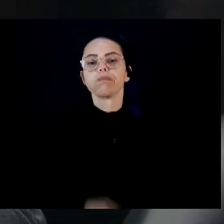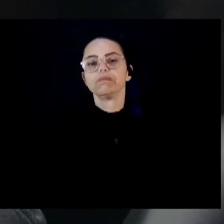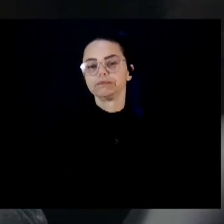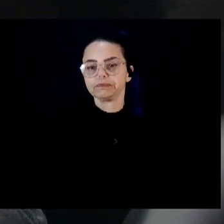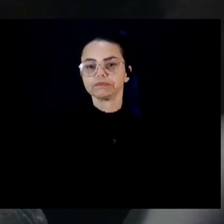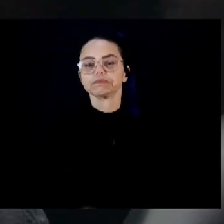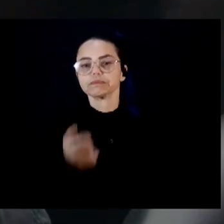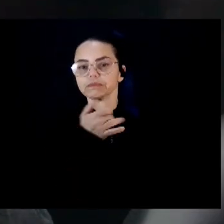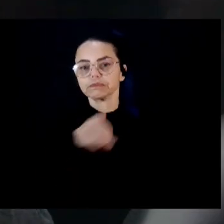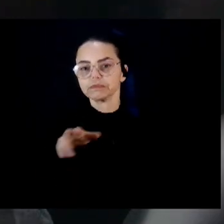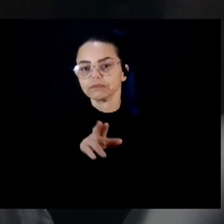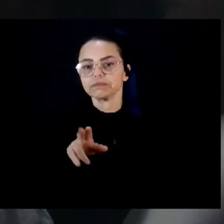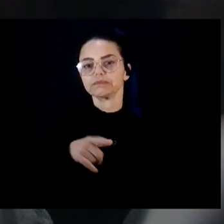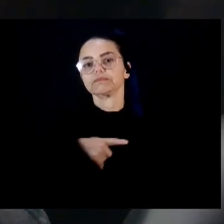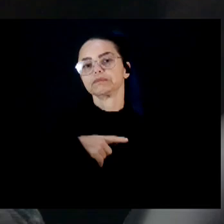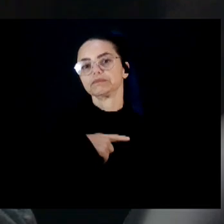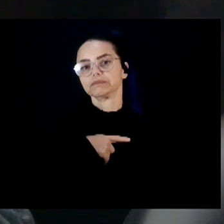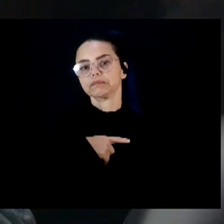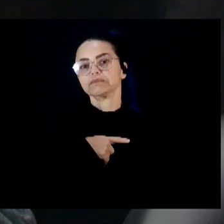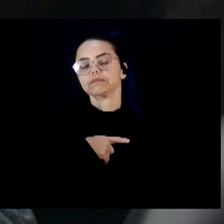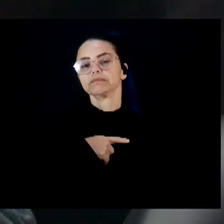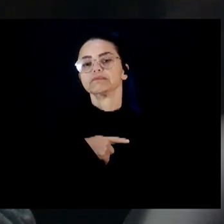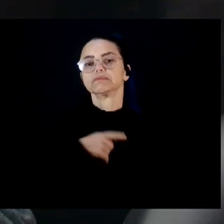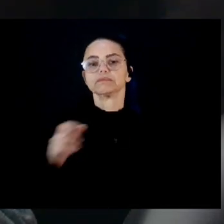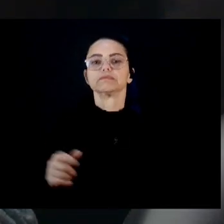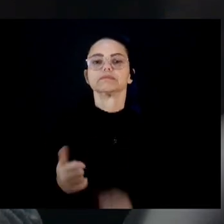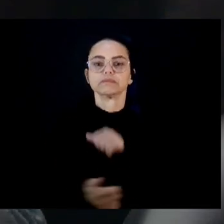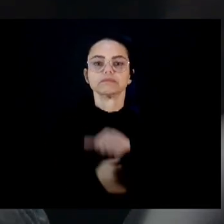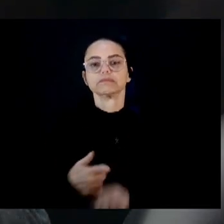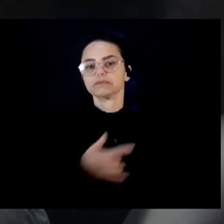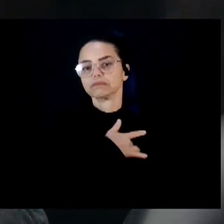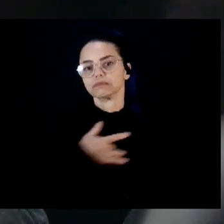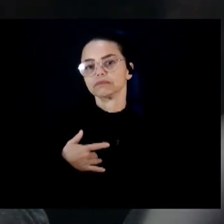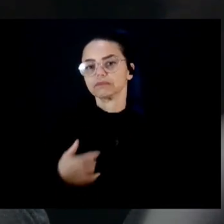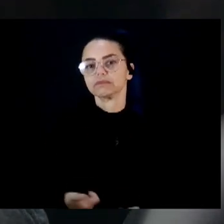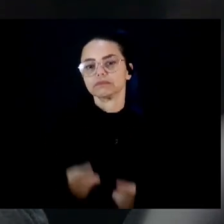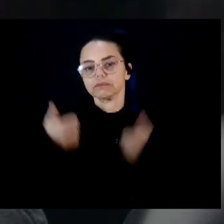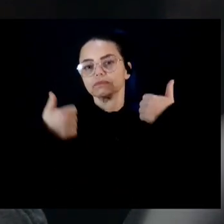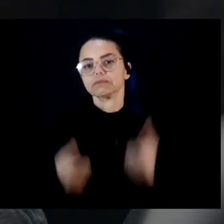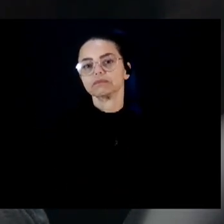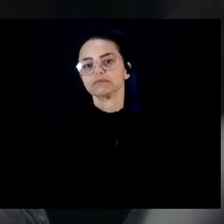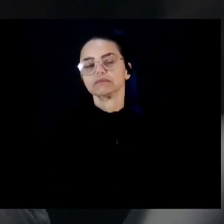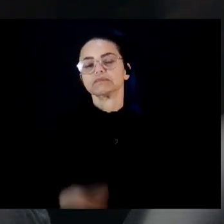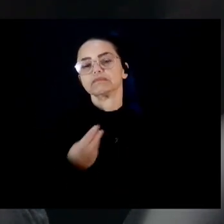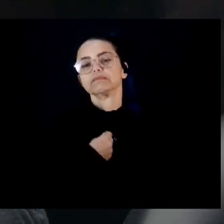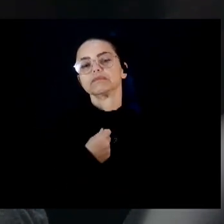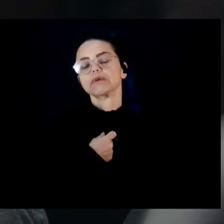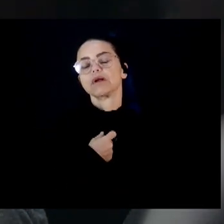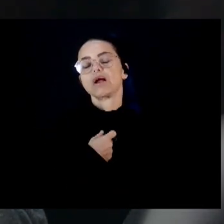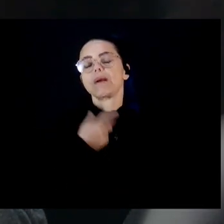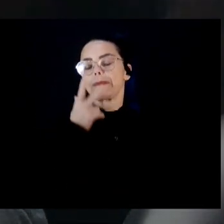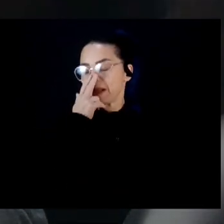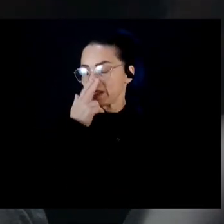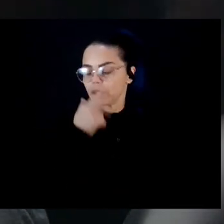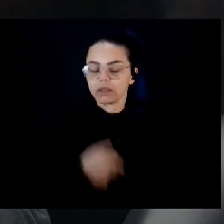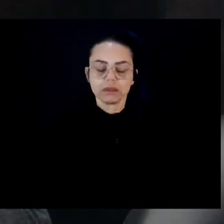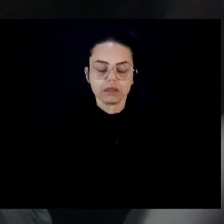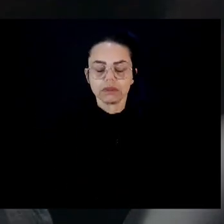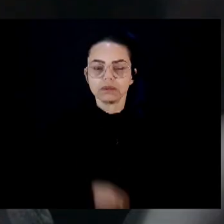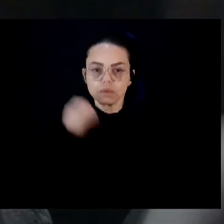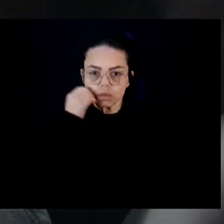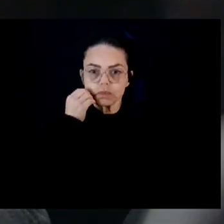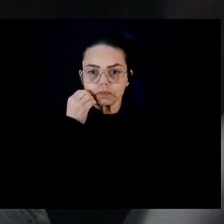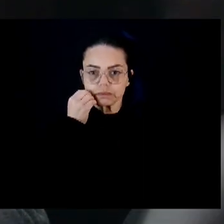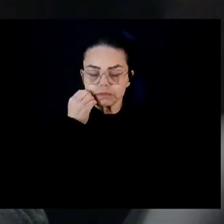quantidade, né? E às vezes isso reverbera na saúde como um todo, né? Eu tenho aquela sensação de ressaca, mas você já experimentou fazer a dose